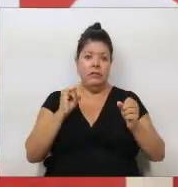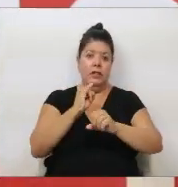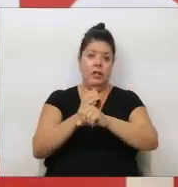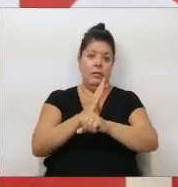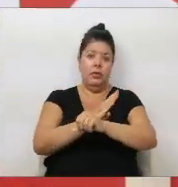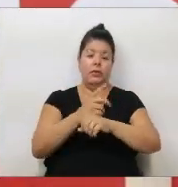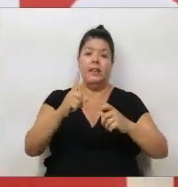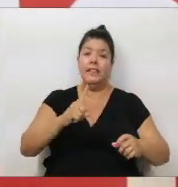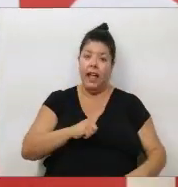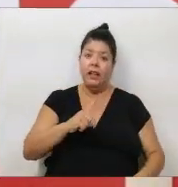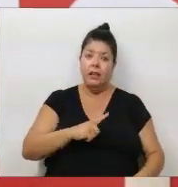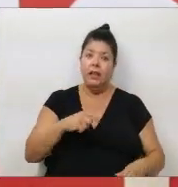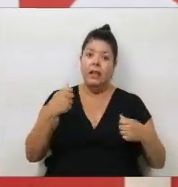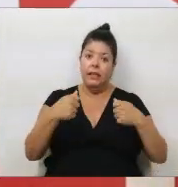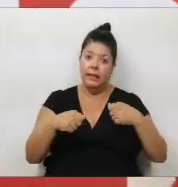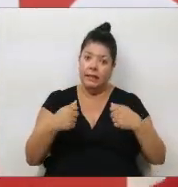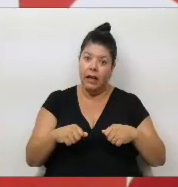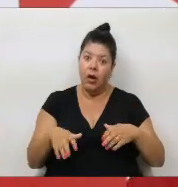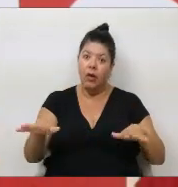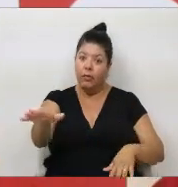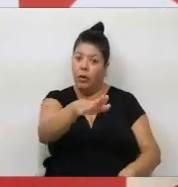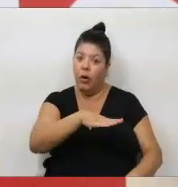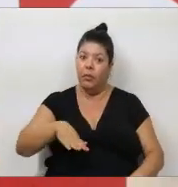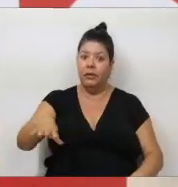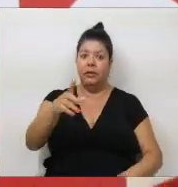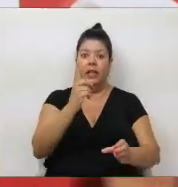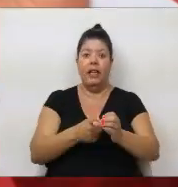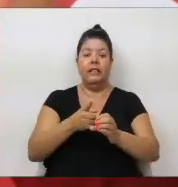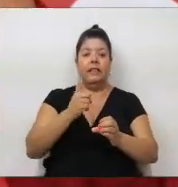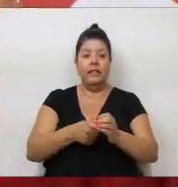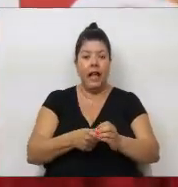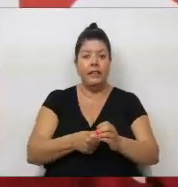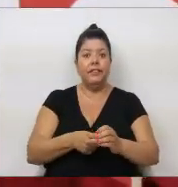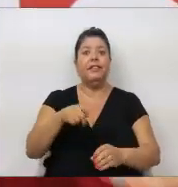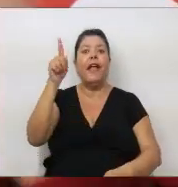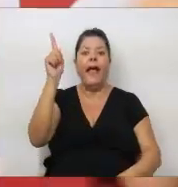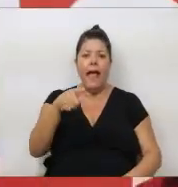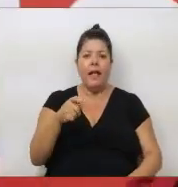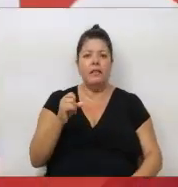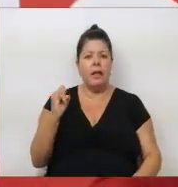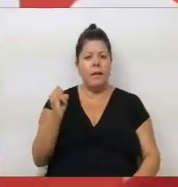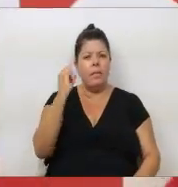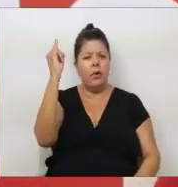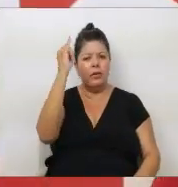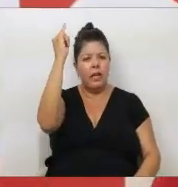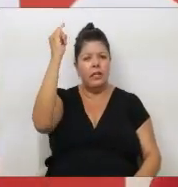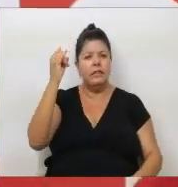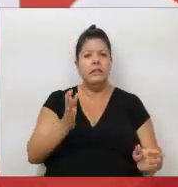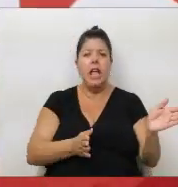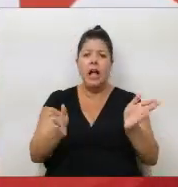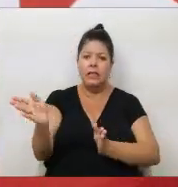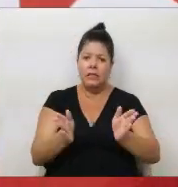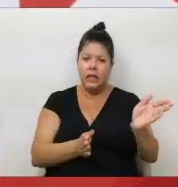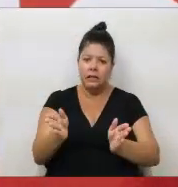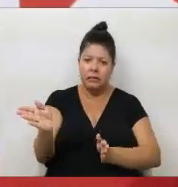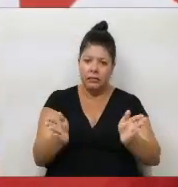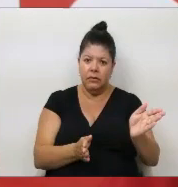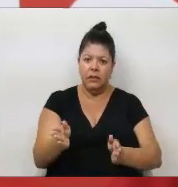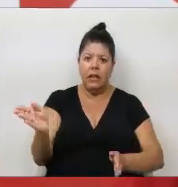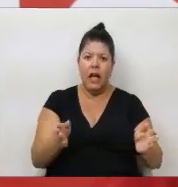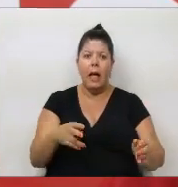oferece. Então, mobilidade urbana e a acessibilidade, ela vai ser